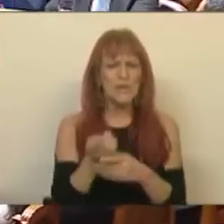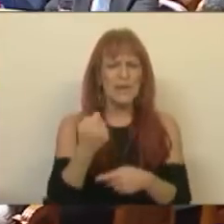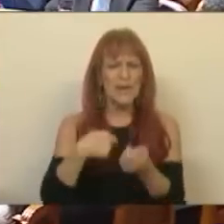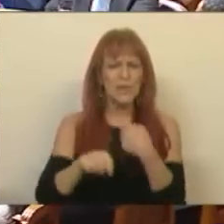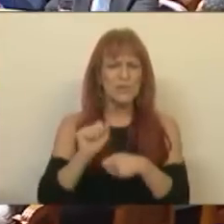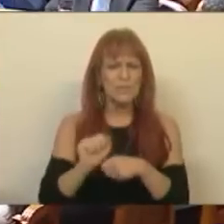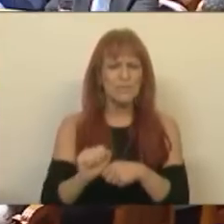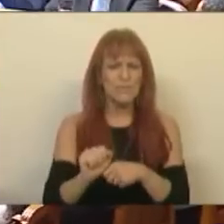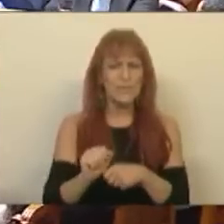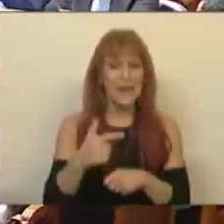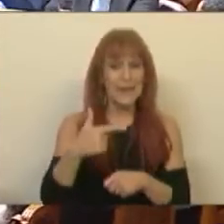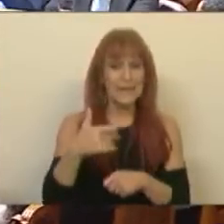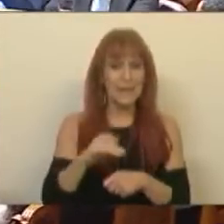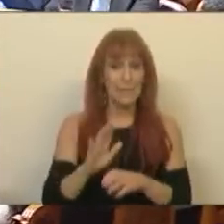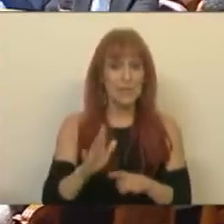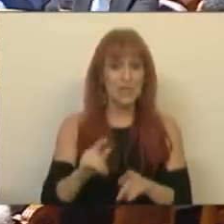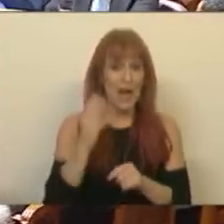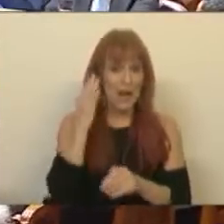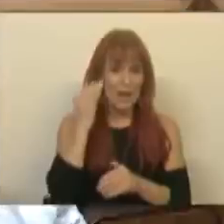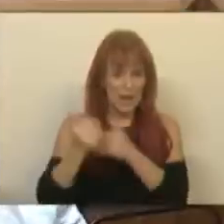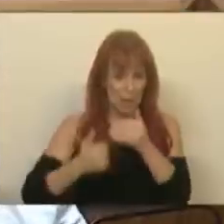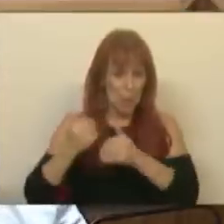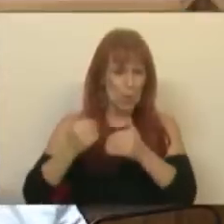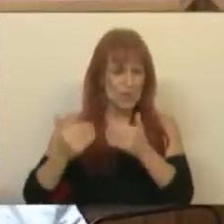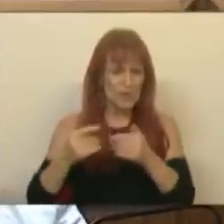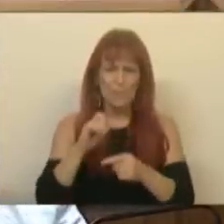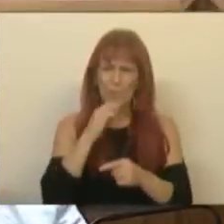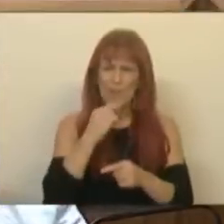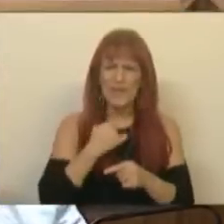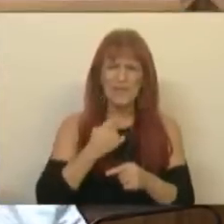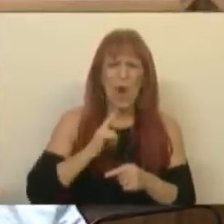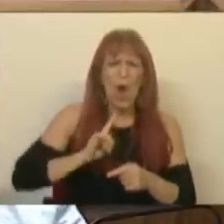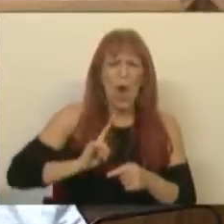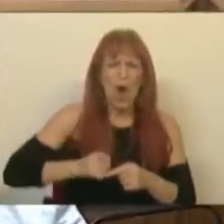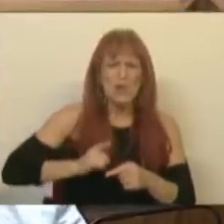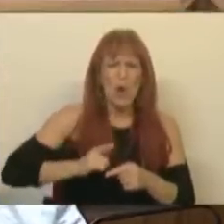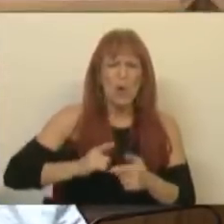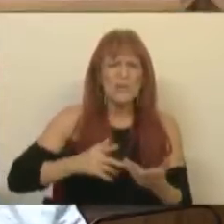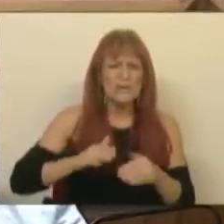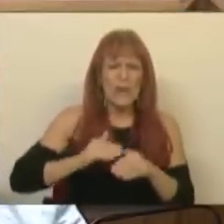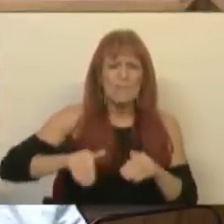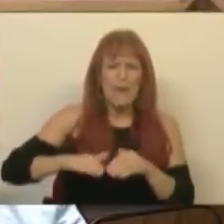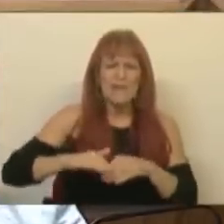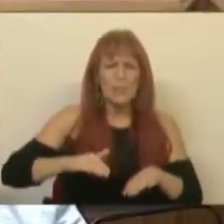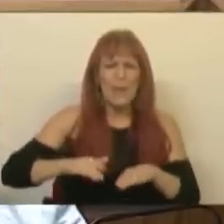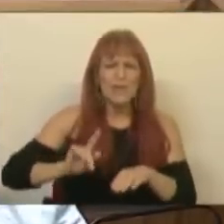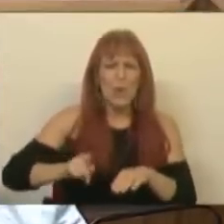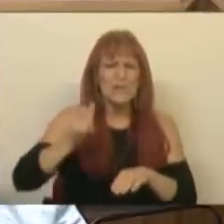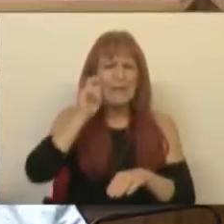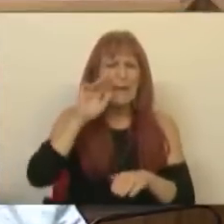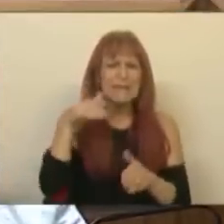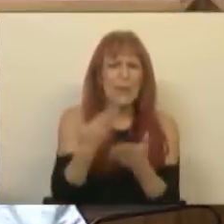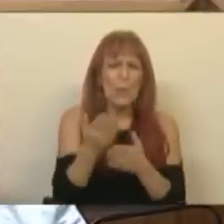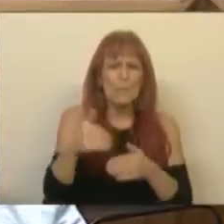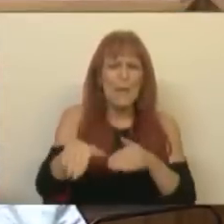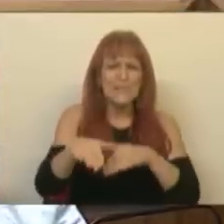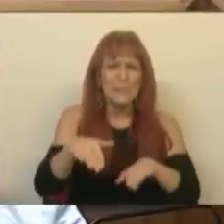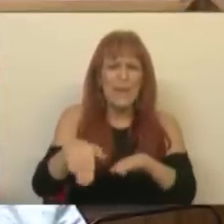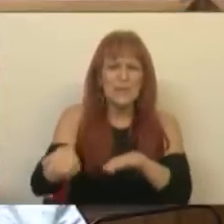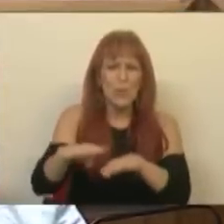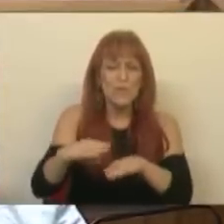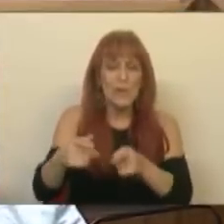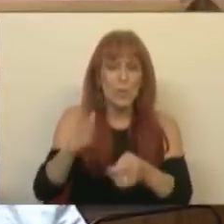nação Da TAP já estava em curso pode nos dizer exatamente que passe é que foram dados e quem é que deu esse espaço para